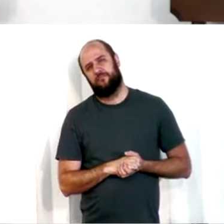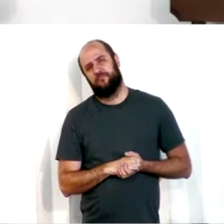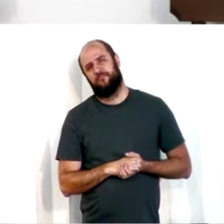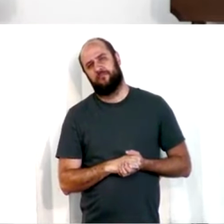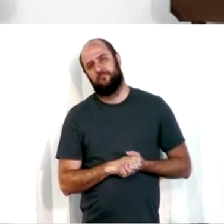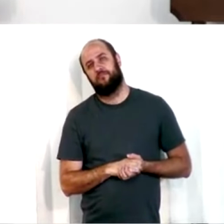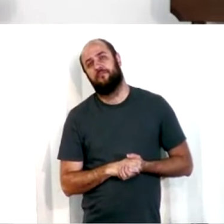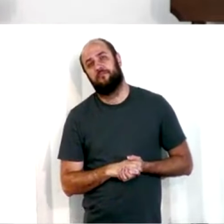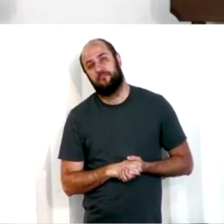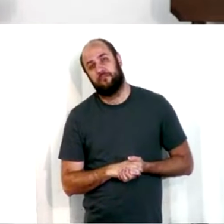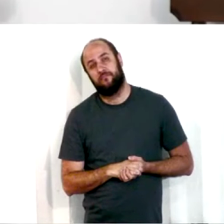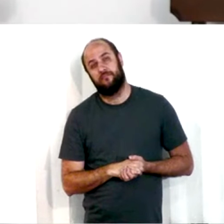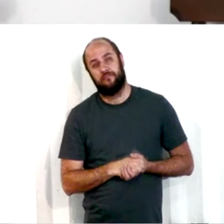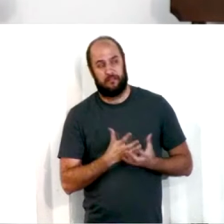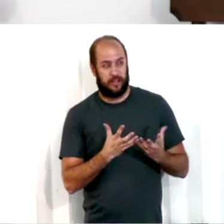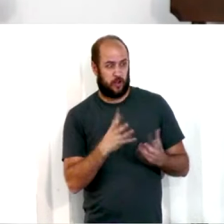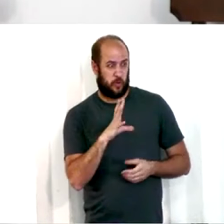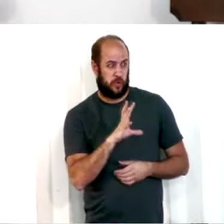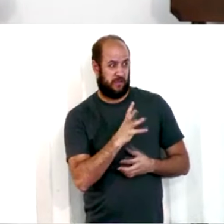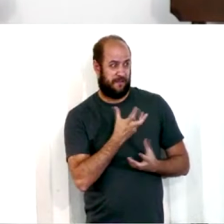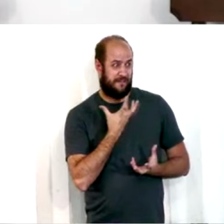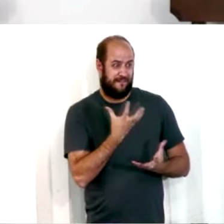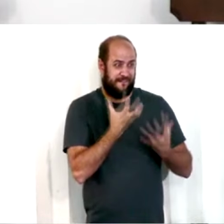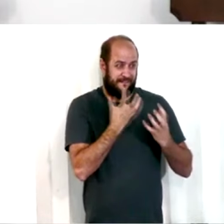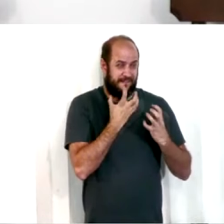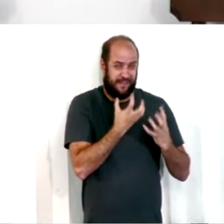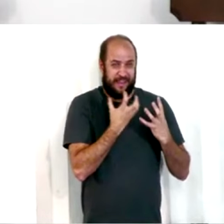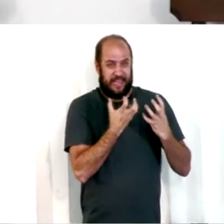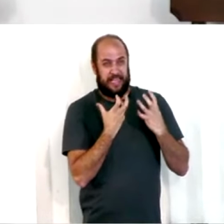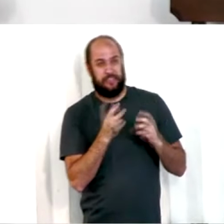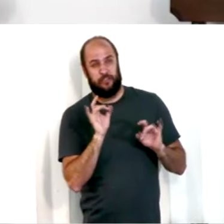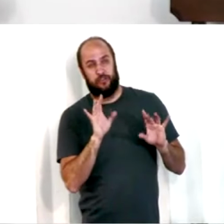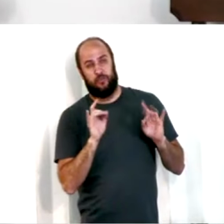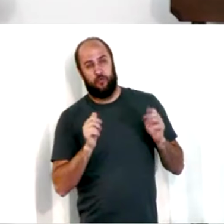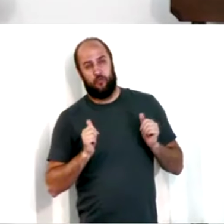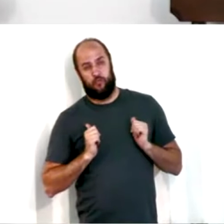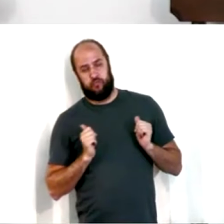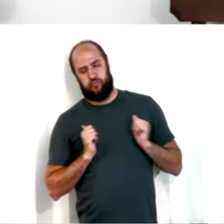Ficamos viciados em conforto. E ficamos